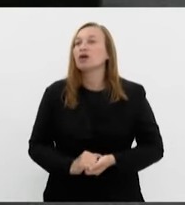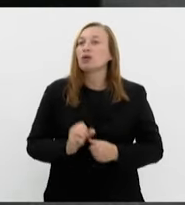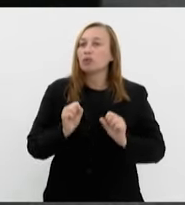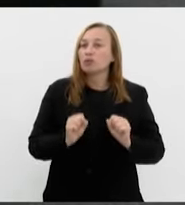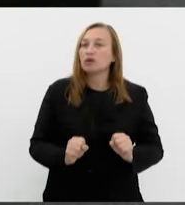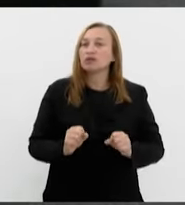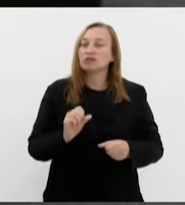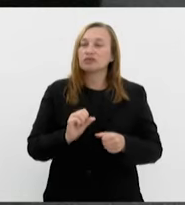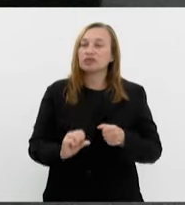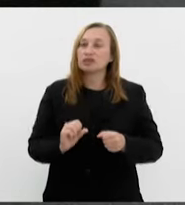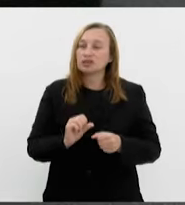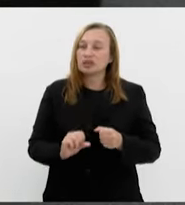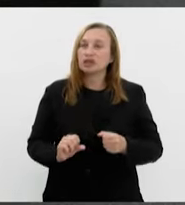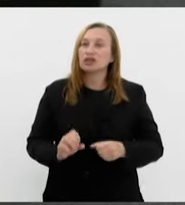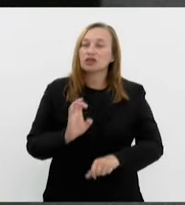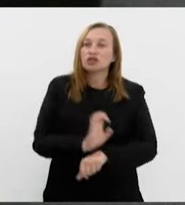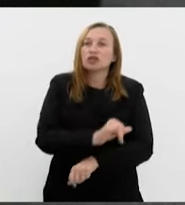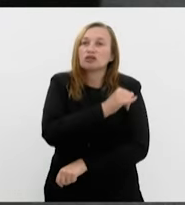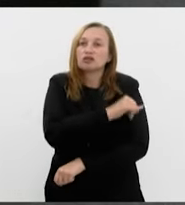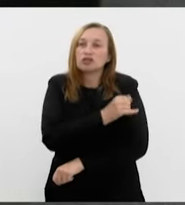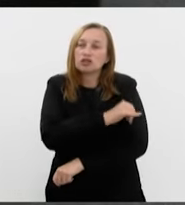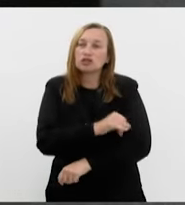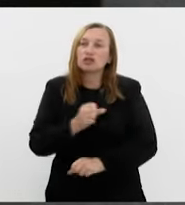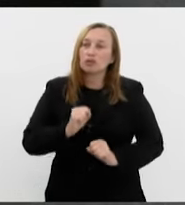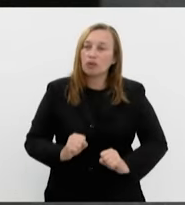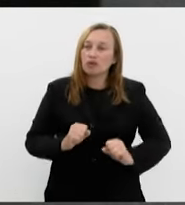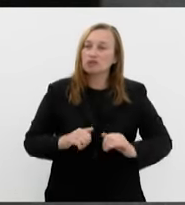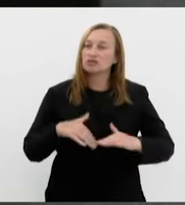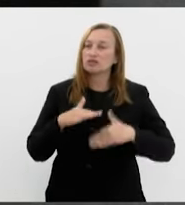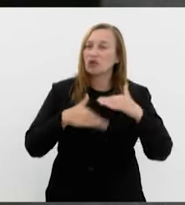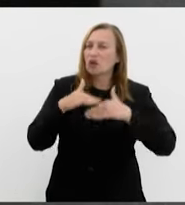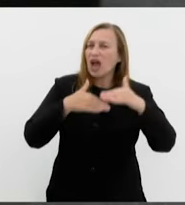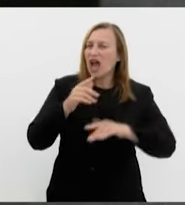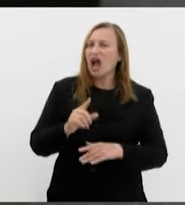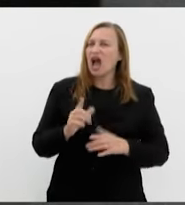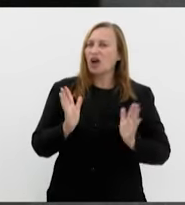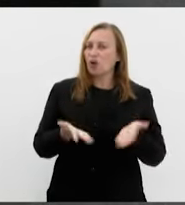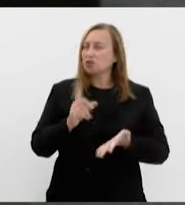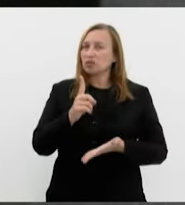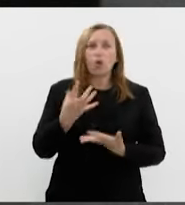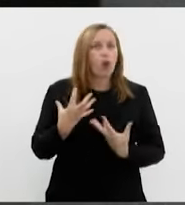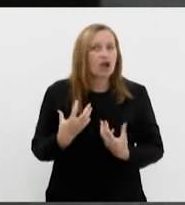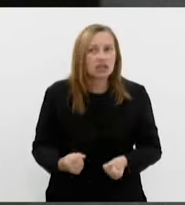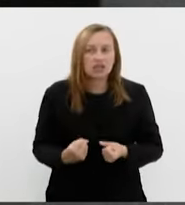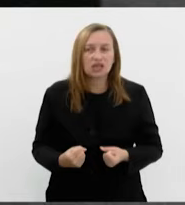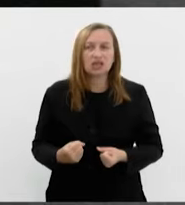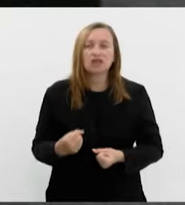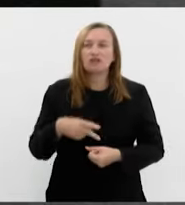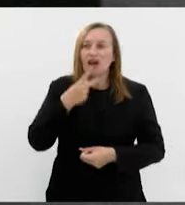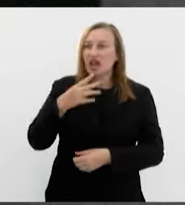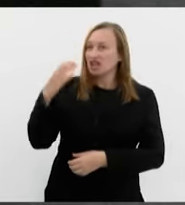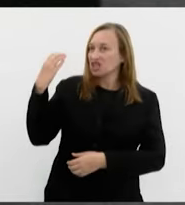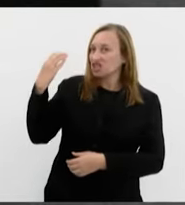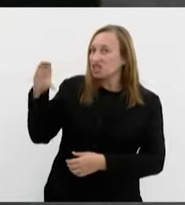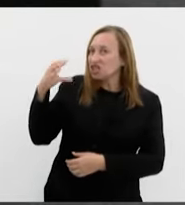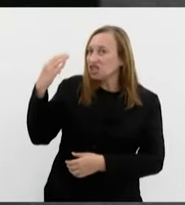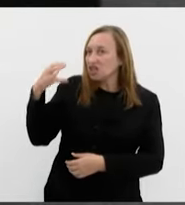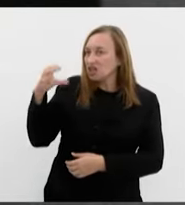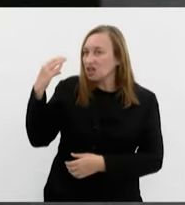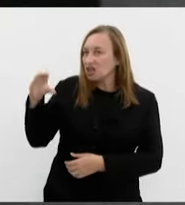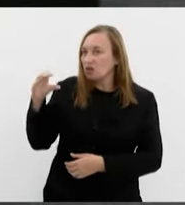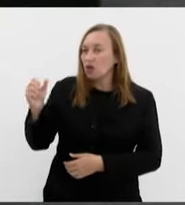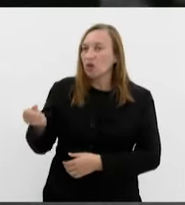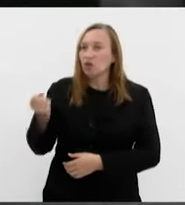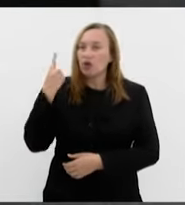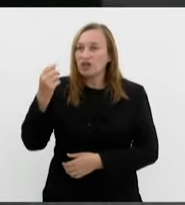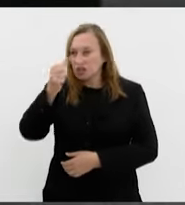possamos fazer com que o Estado do Rio de Janeiro possa crescer. Agora, eu não admito dizer que Niterói, dizer que o